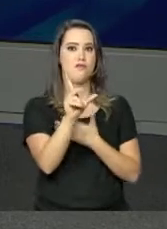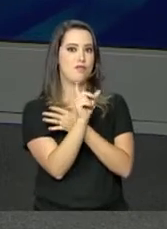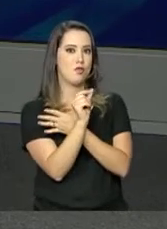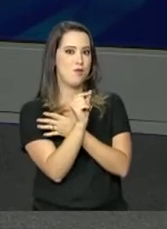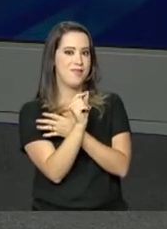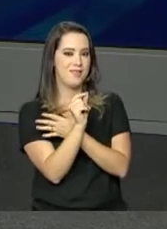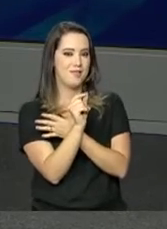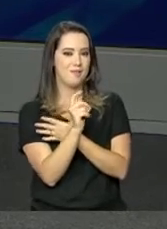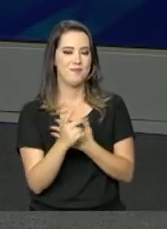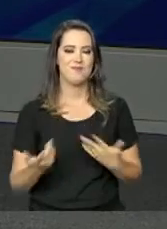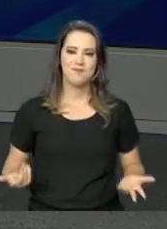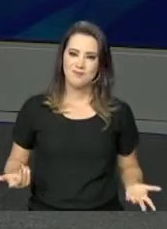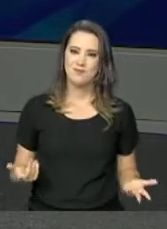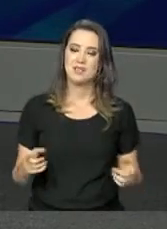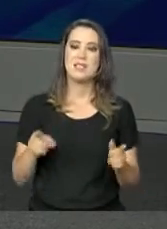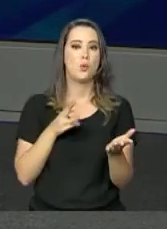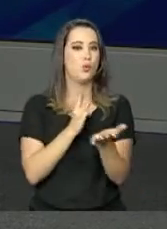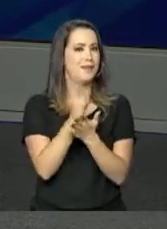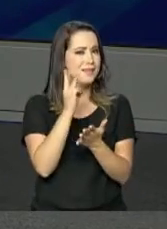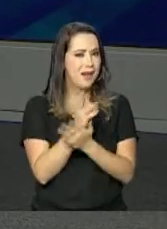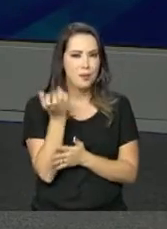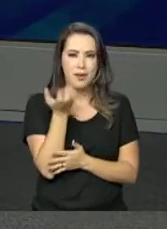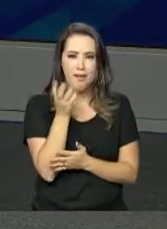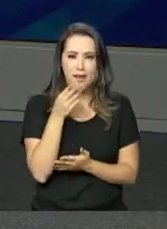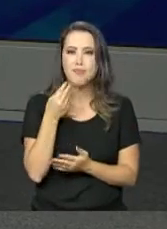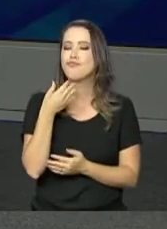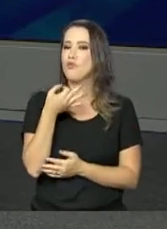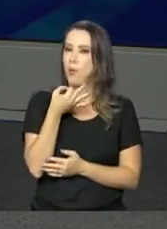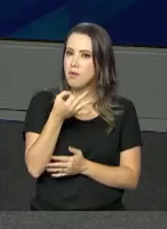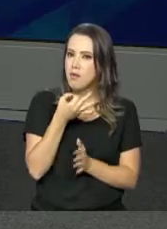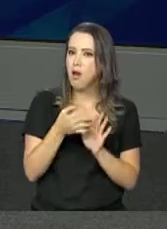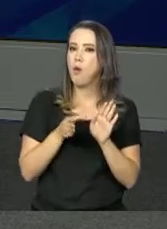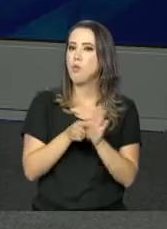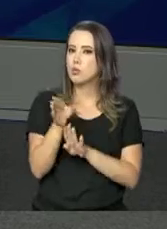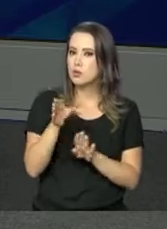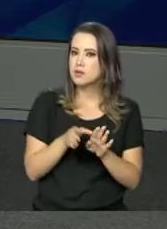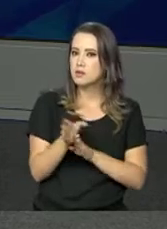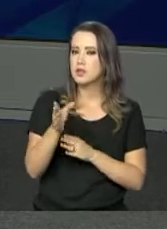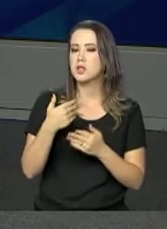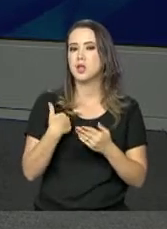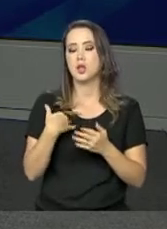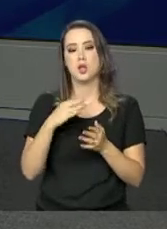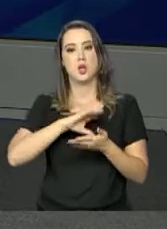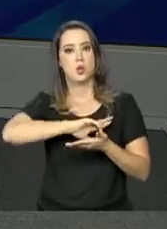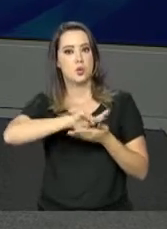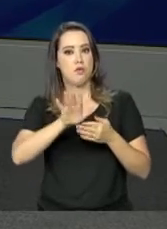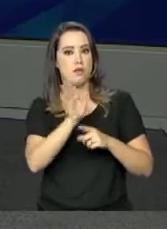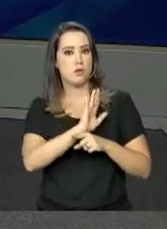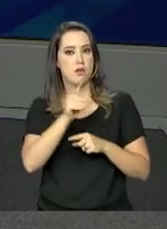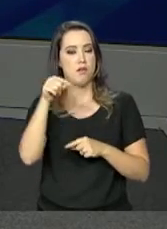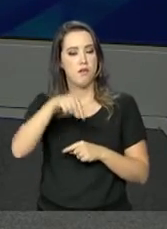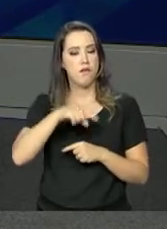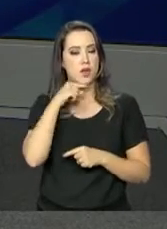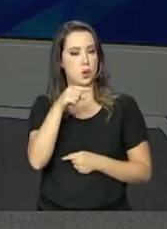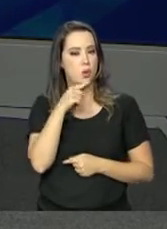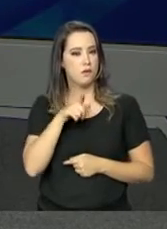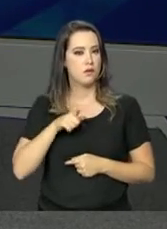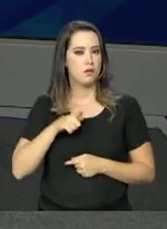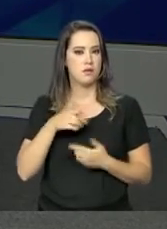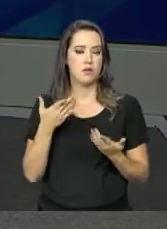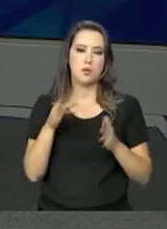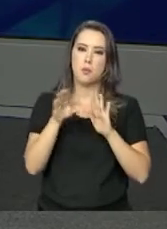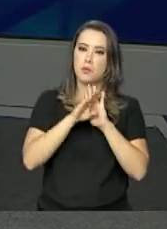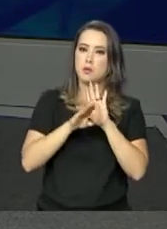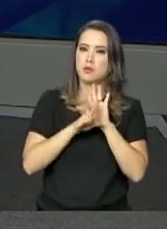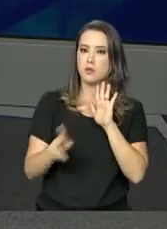nbr no twitter e ainda tem o ataque anote aí o número e mande as suas sugestões de reportagens ou dúvidas sob soberania